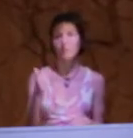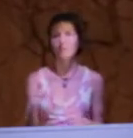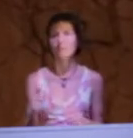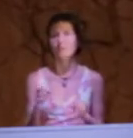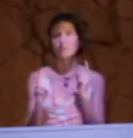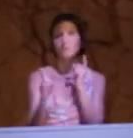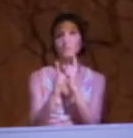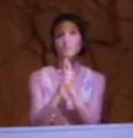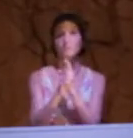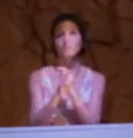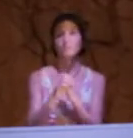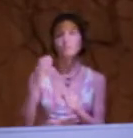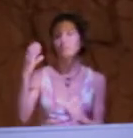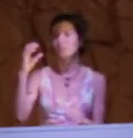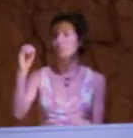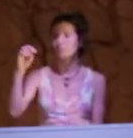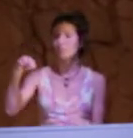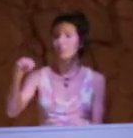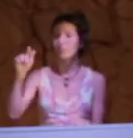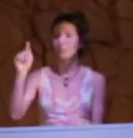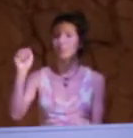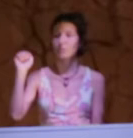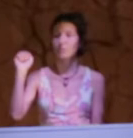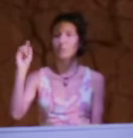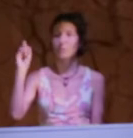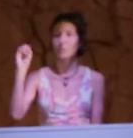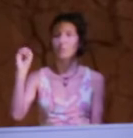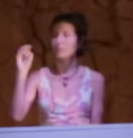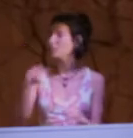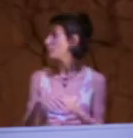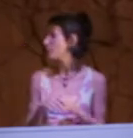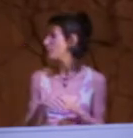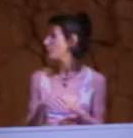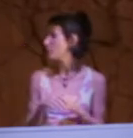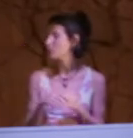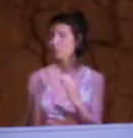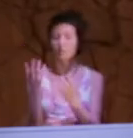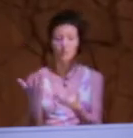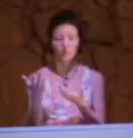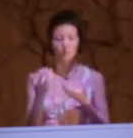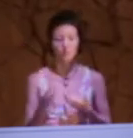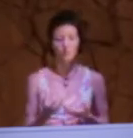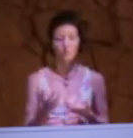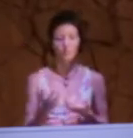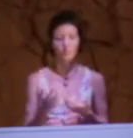E na época eu recebi o convite, depois posso contar isso com mais detalhes, recebi o convite de uma editora para fazer um livro. Eu